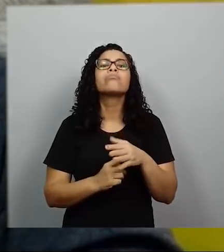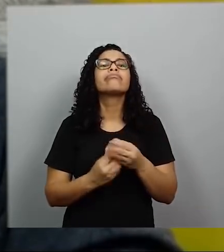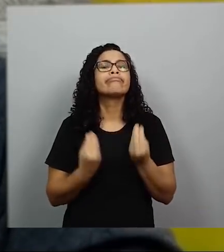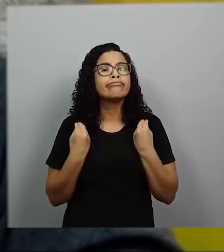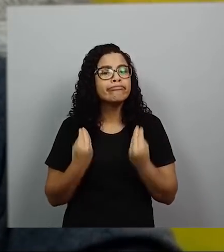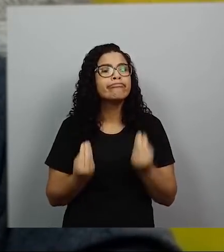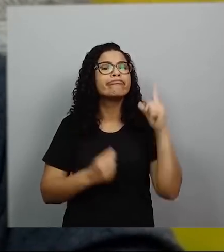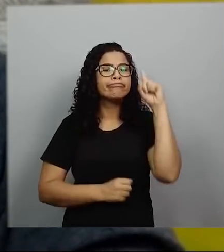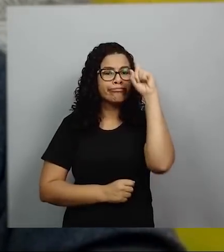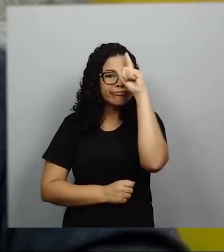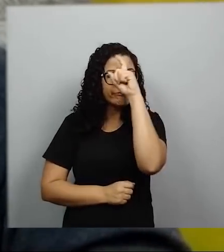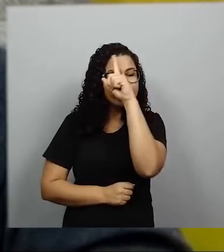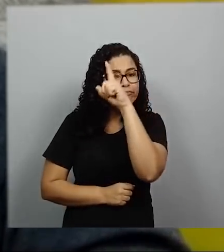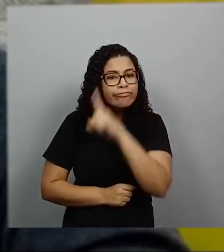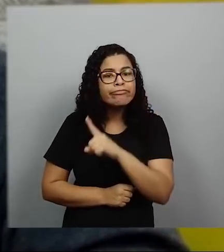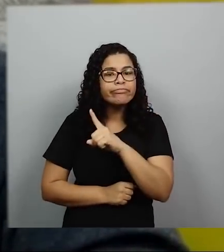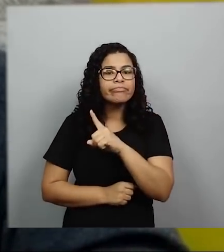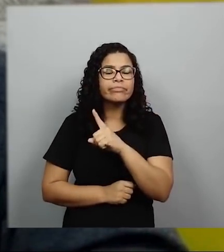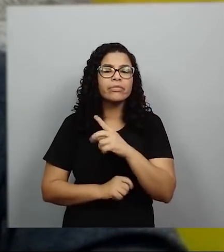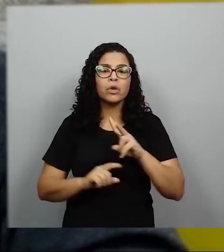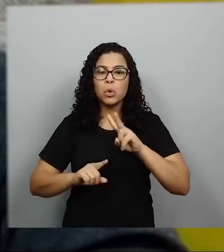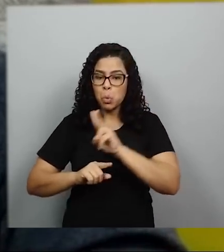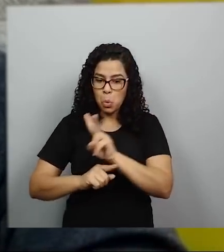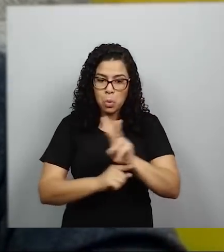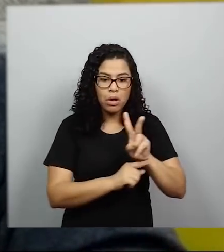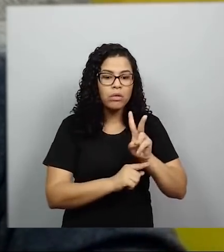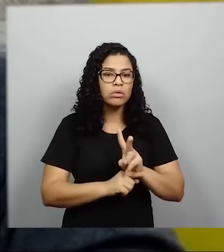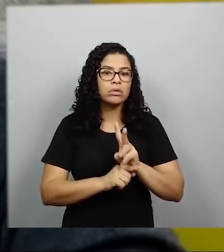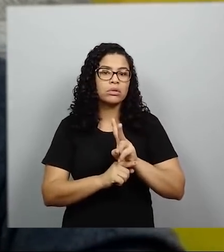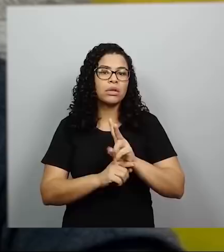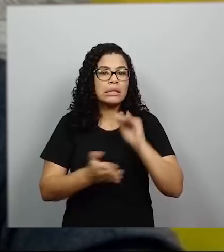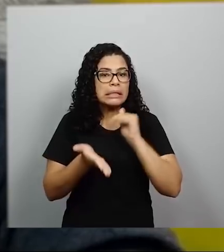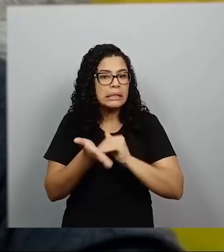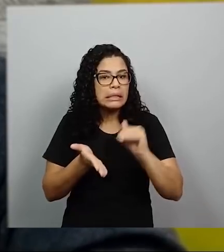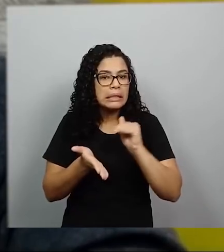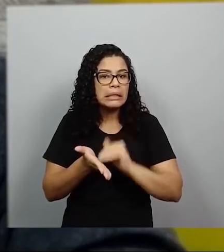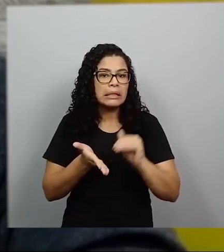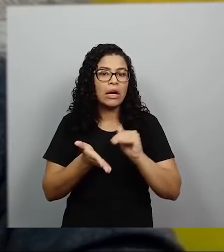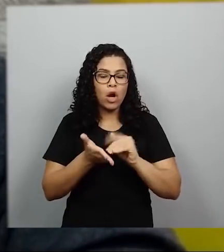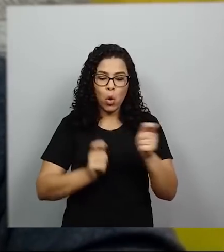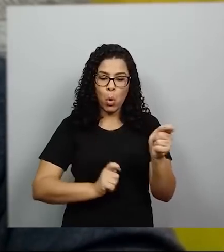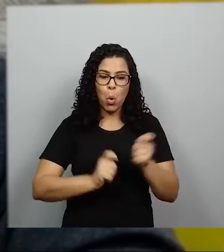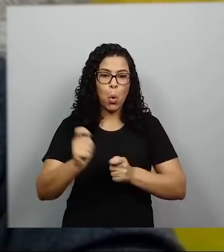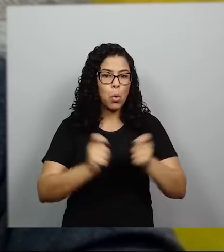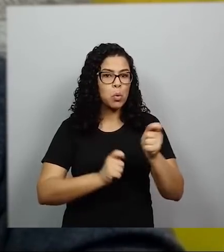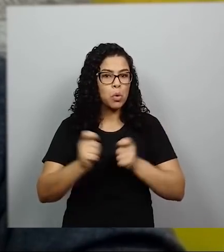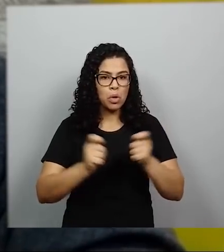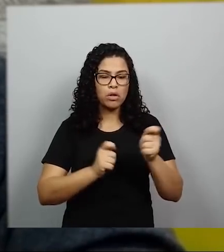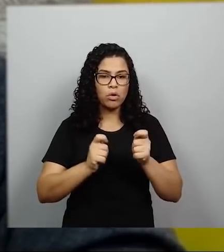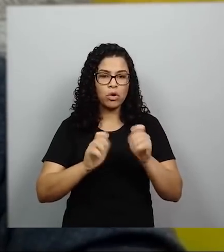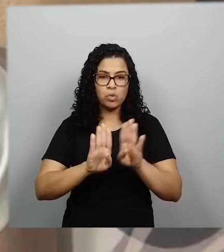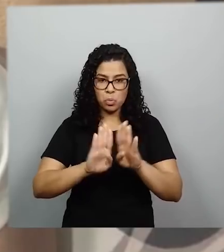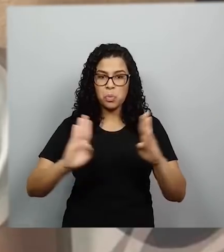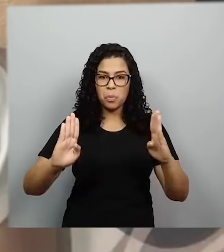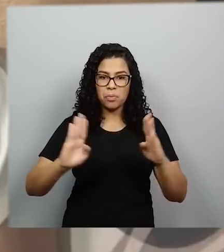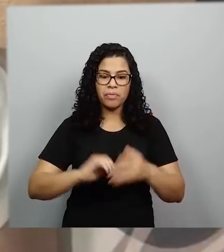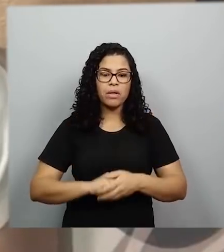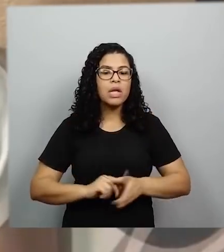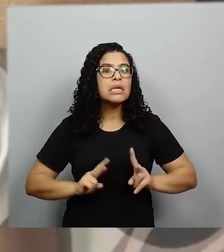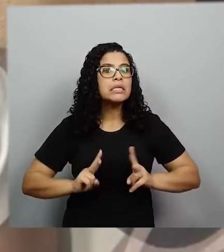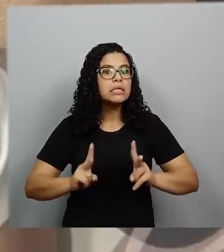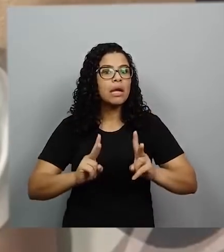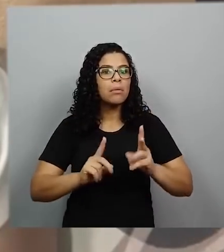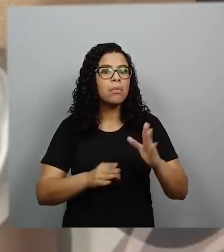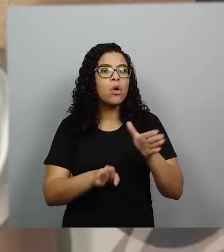foi difícil! Dos agentes escolares, dos secretários e dos controladores de acesso. Sempre